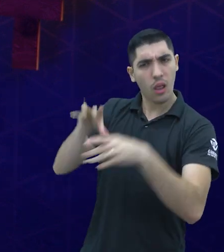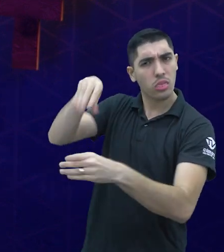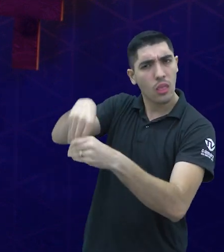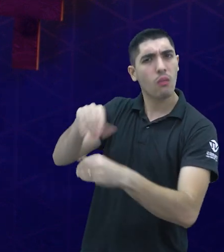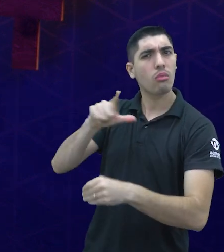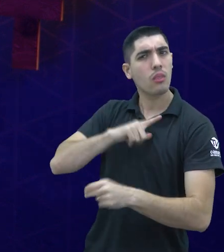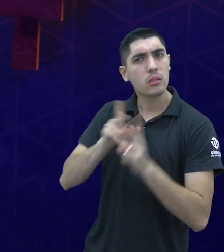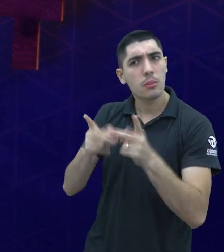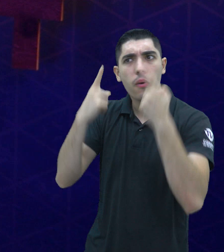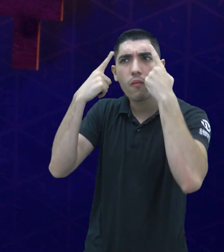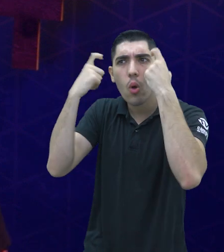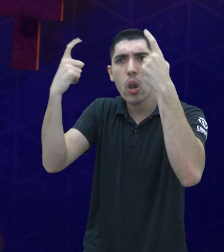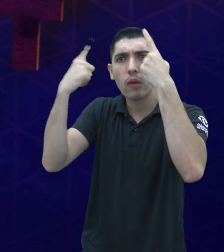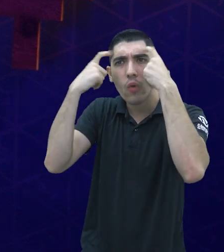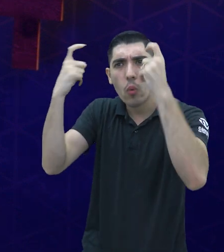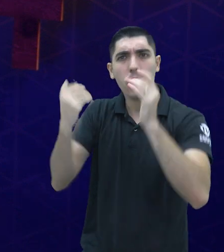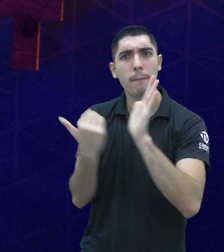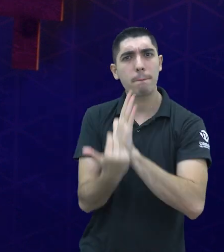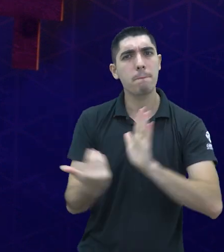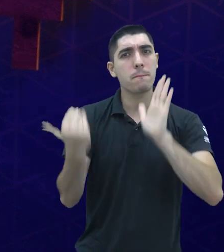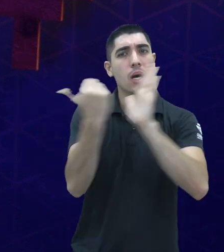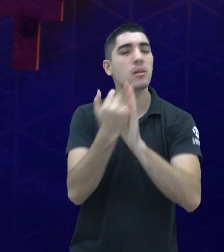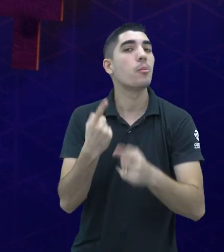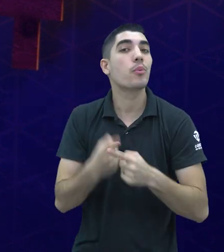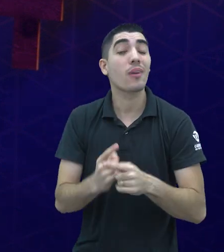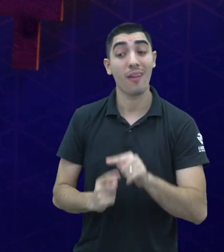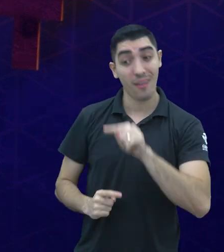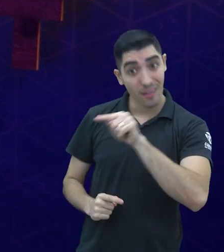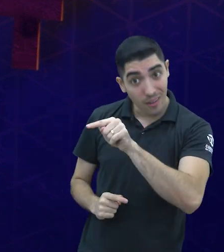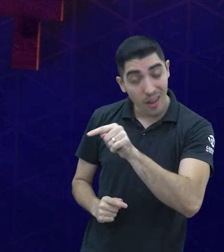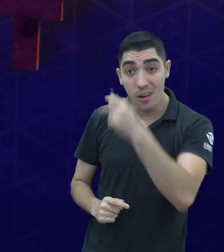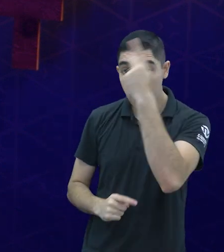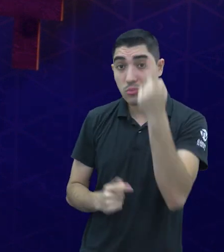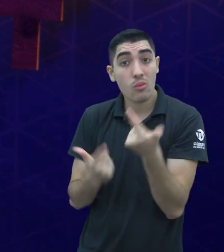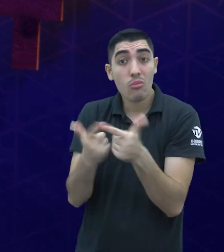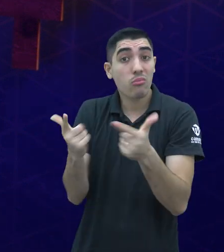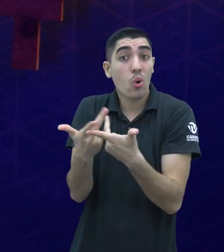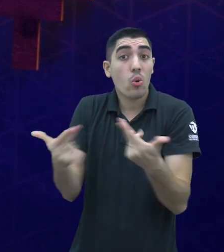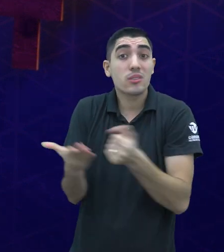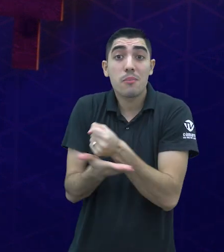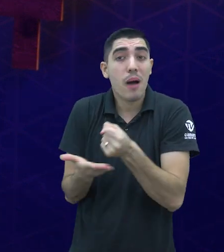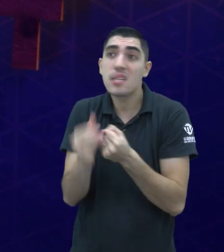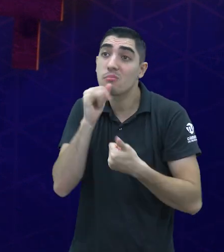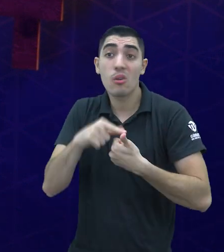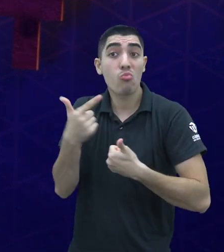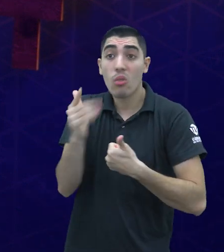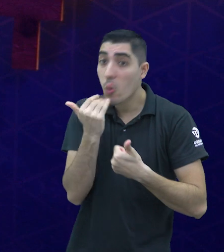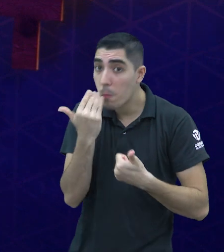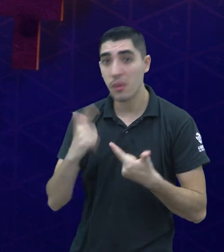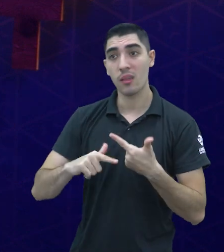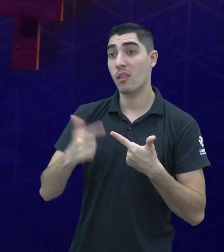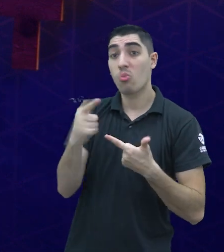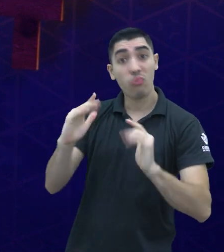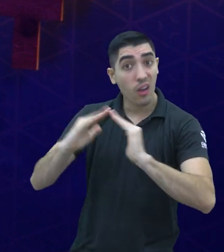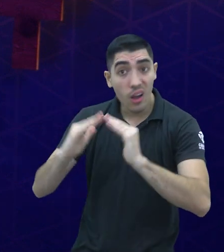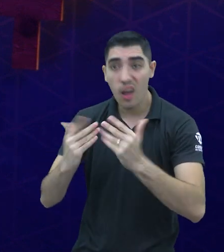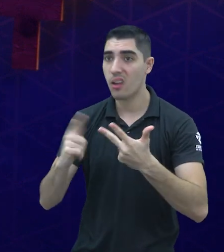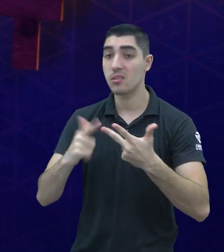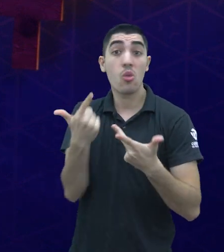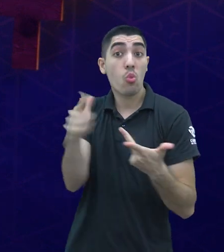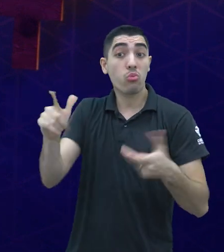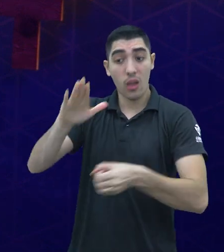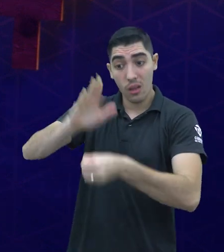de violência maior. Porque as pessoas, muitas vezes, elas não têm acesso ao básico, né? A alimentação, a